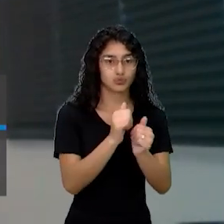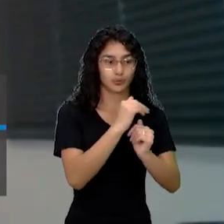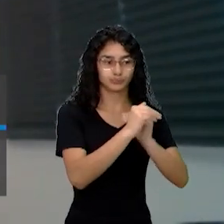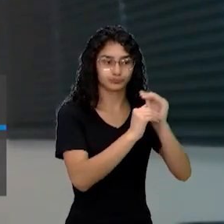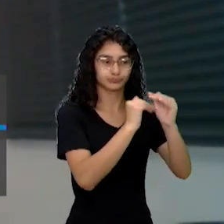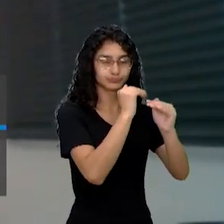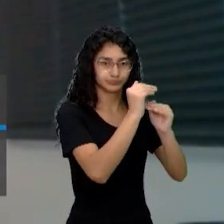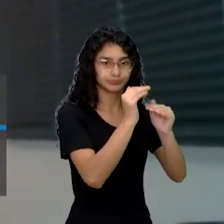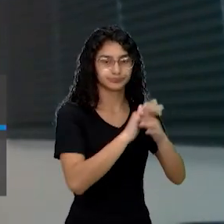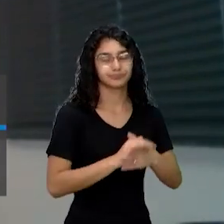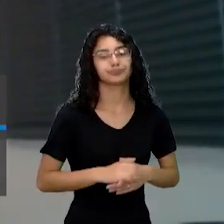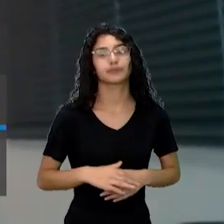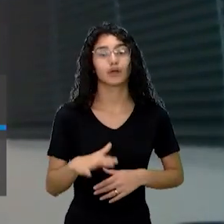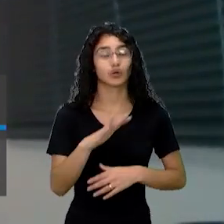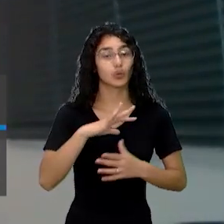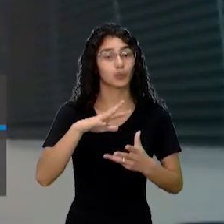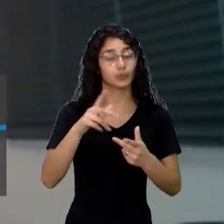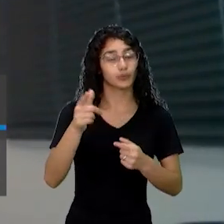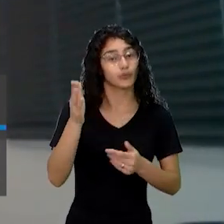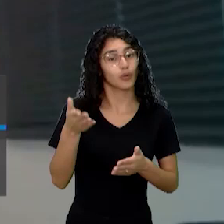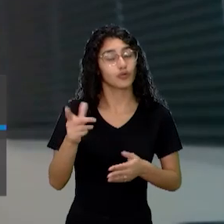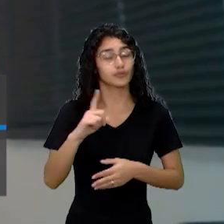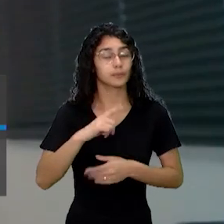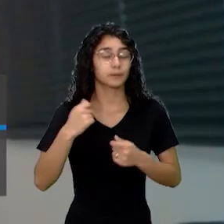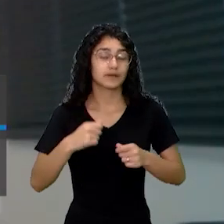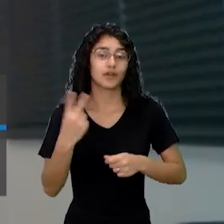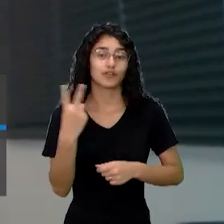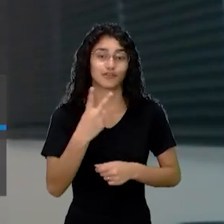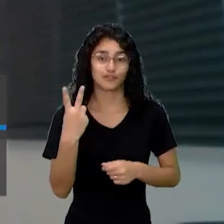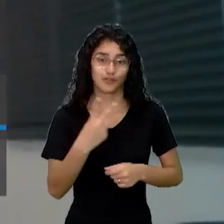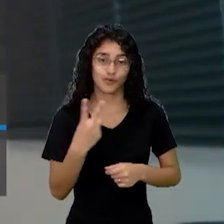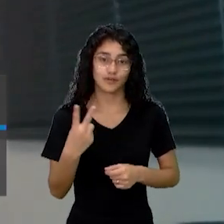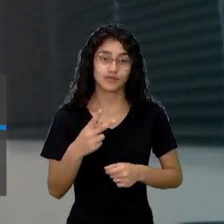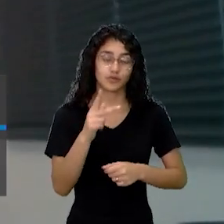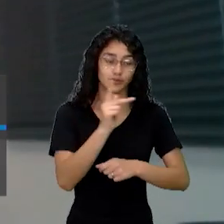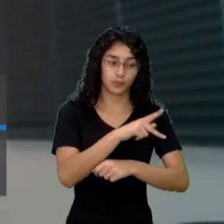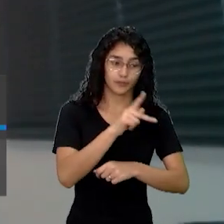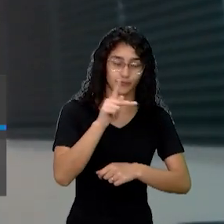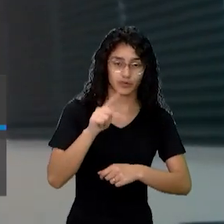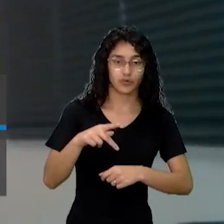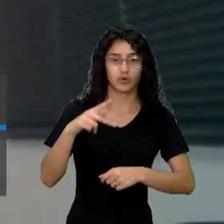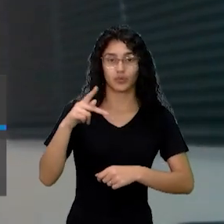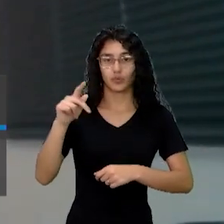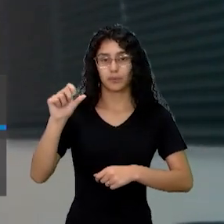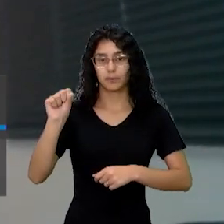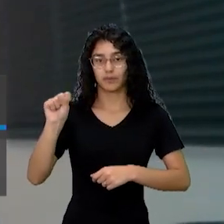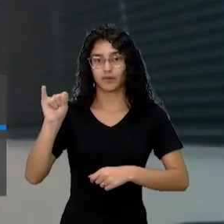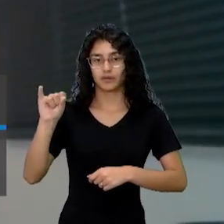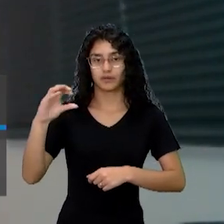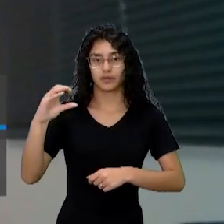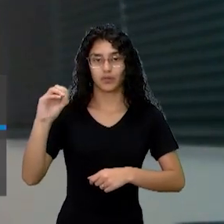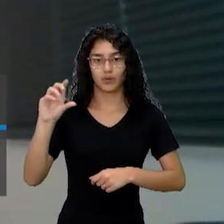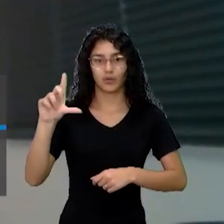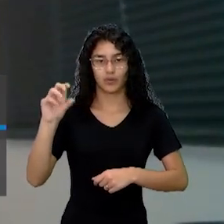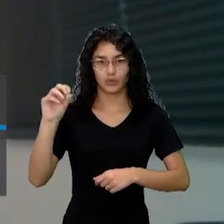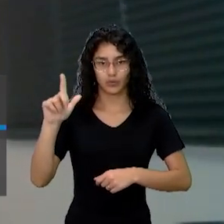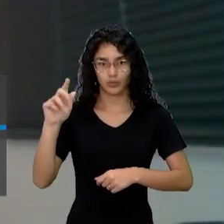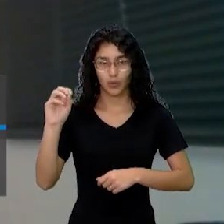ideal, a gente deveria ter os dois tipos de avaliação, tanto a do professor quanto a do psicólogo. Mas, para